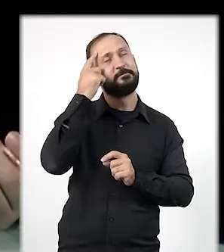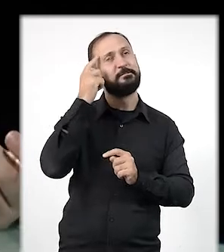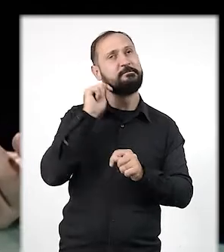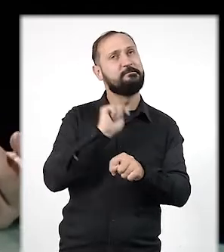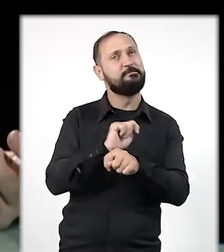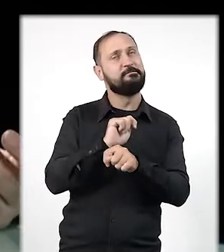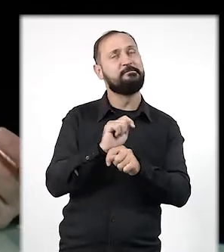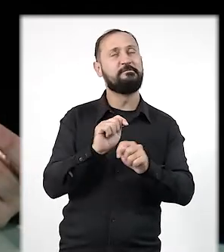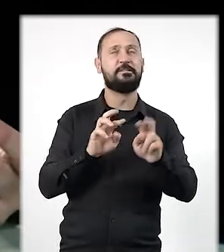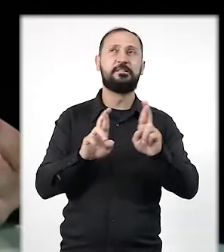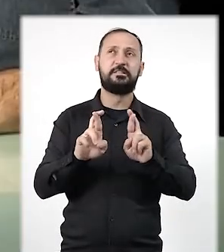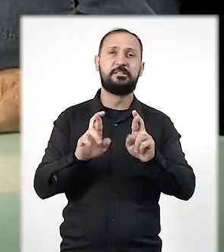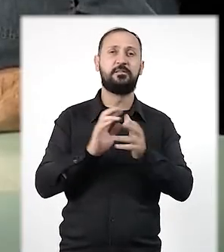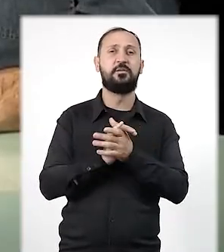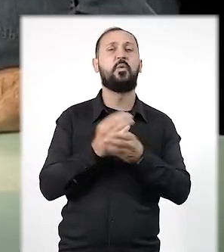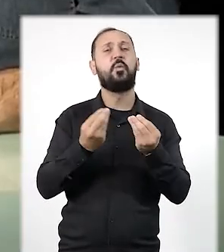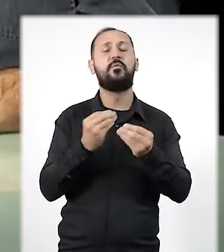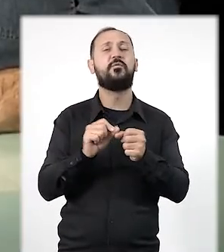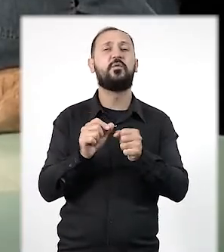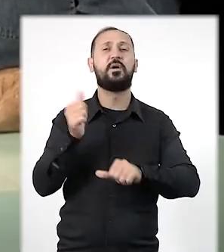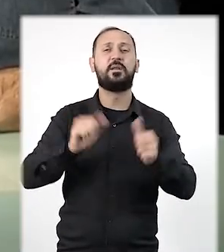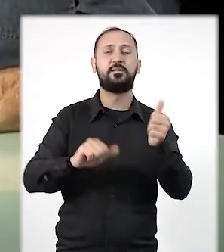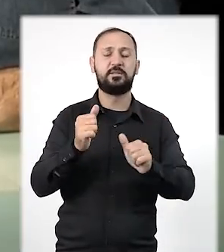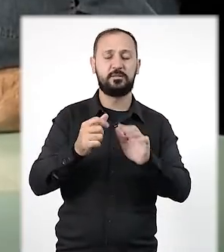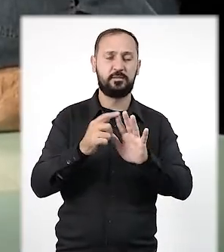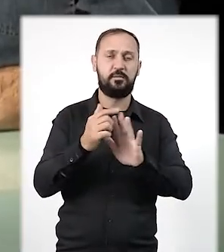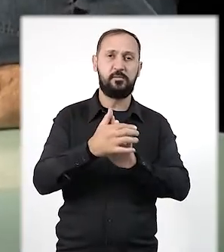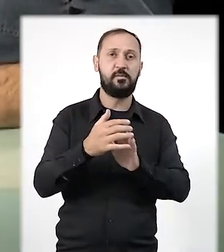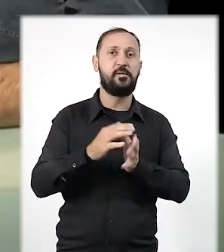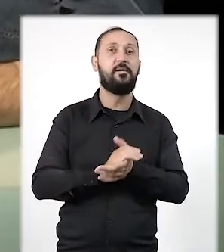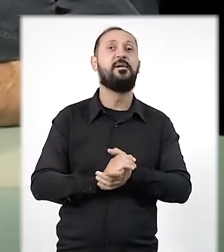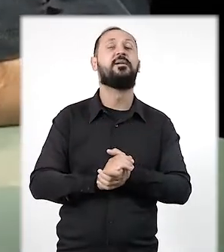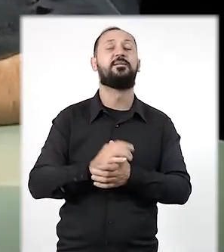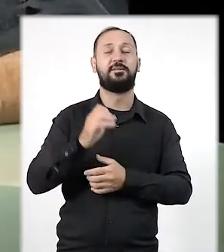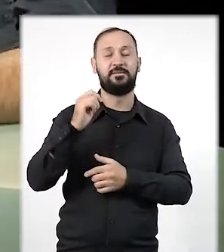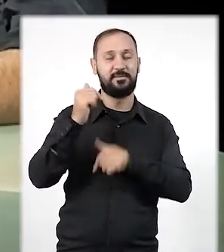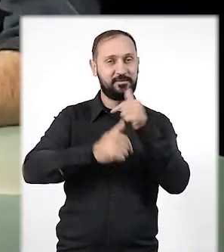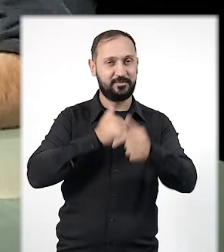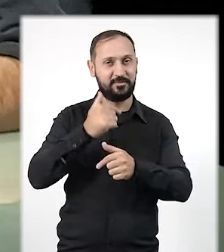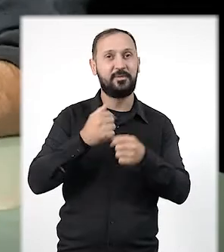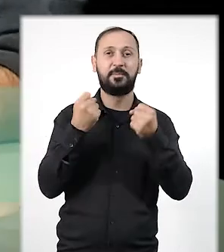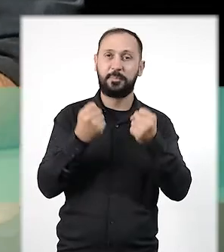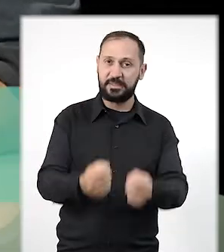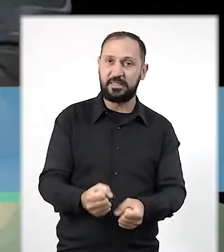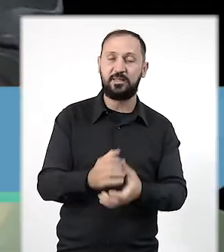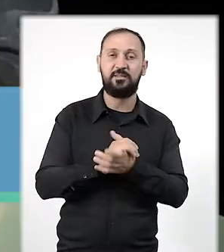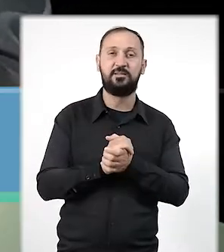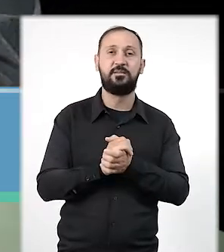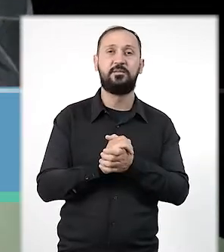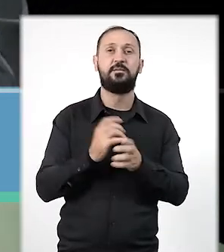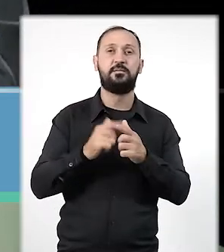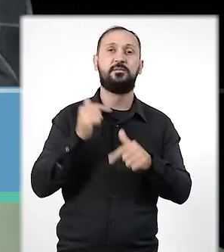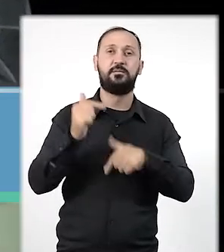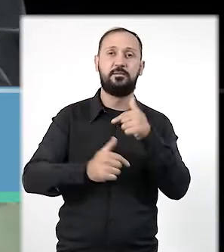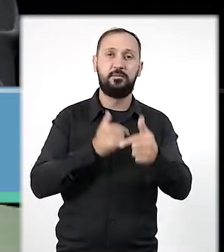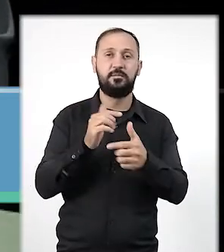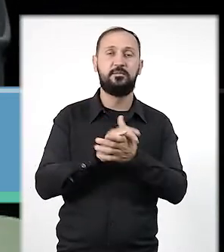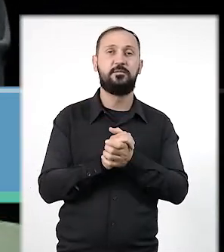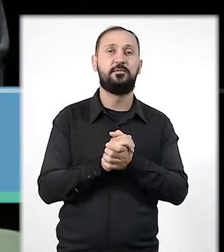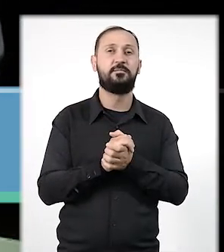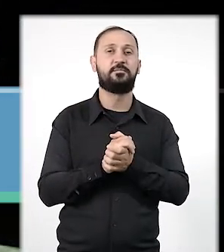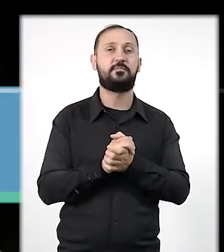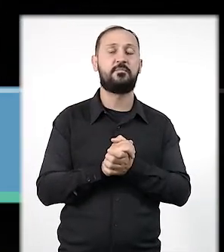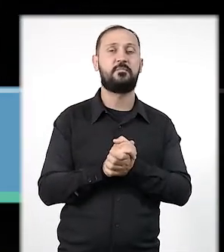esperava. Como foi esse trabalho de analisar esses mais de 2.000 dedos? Foi árduo. Realmente a gente se deparou com um trabalho